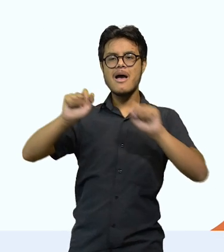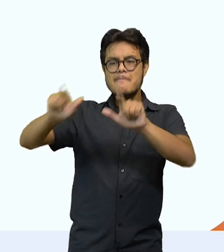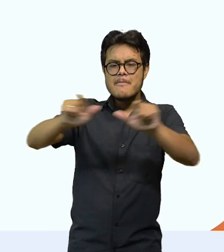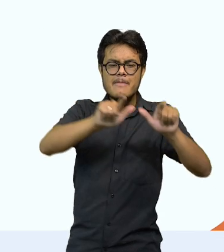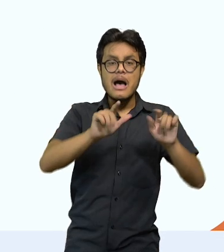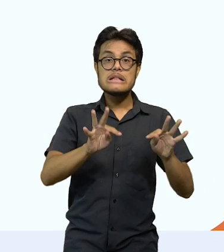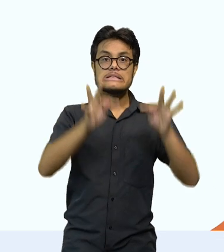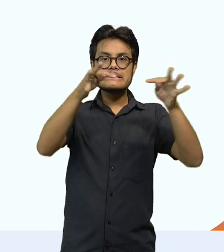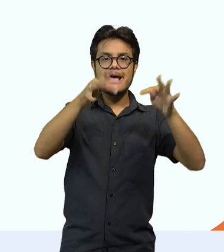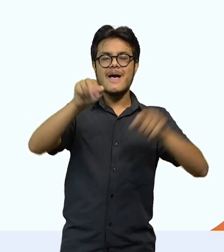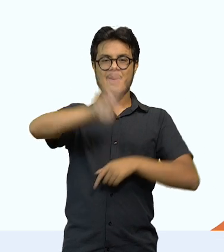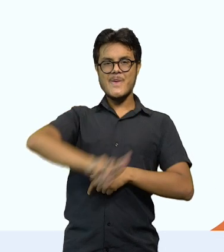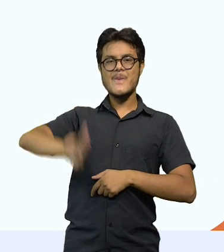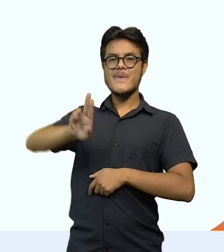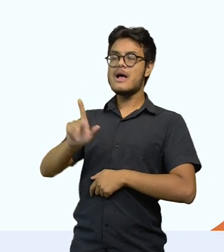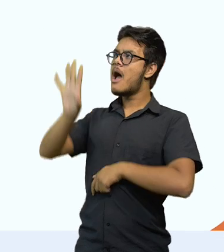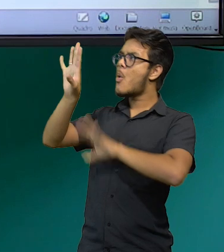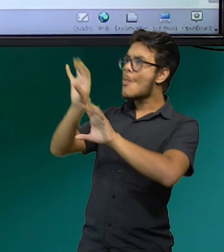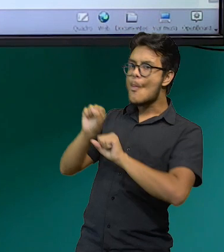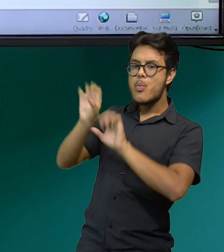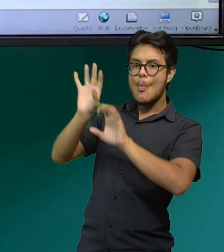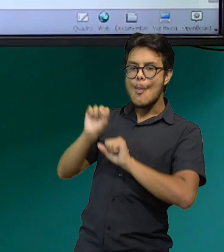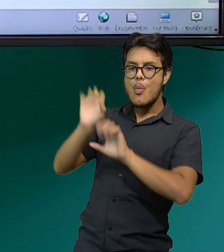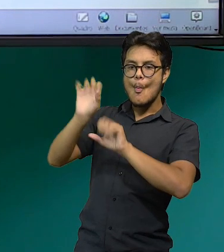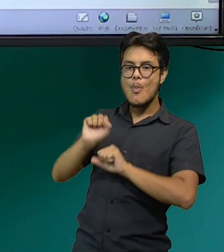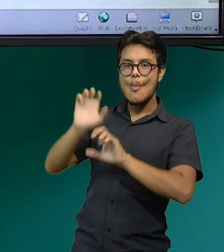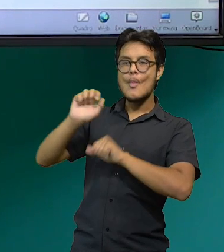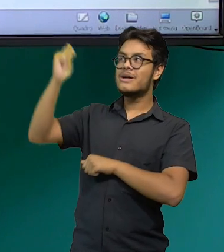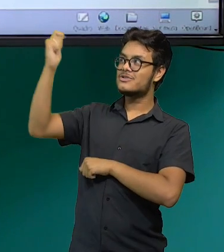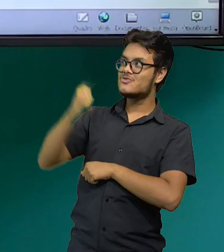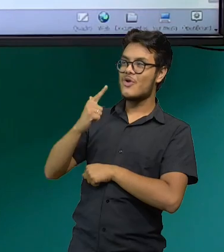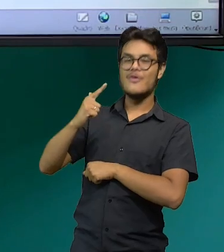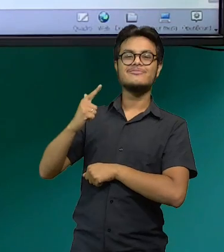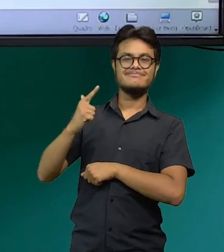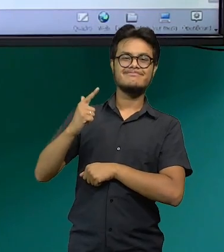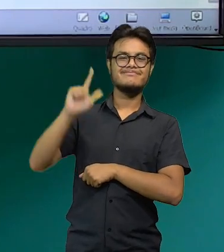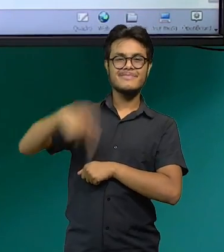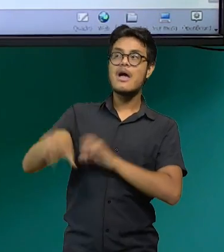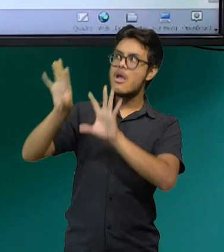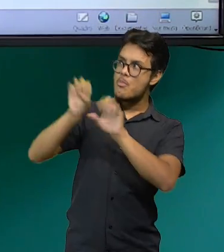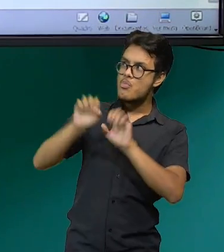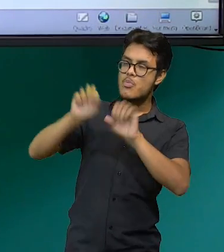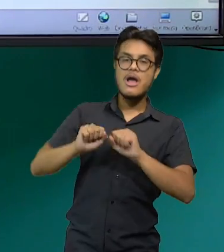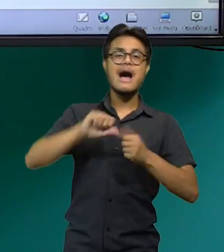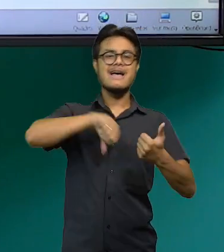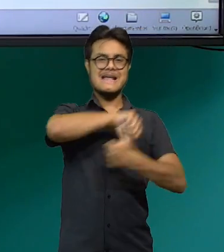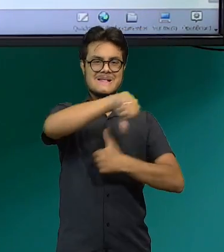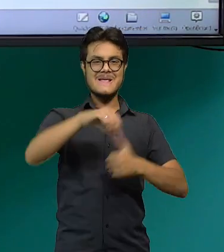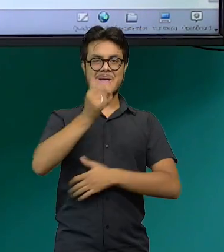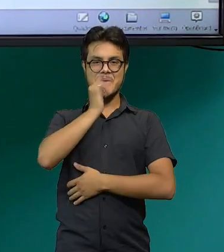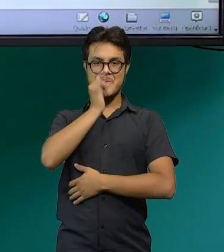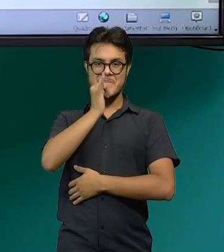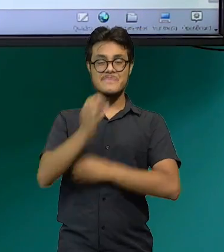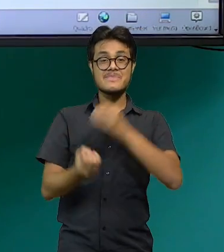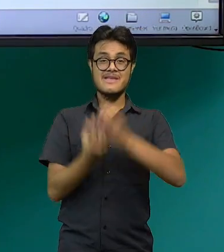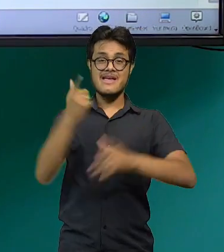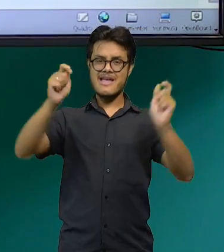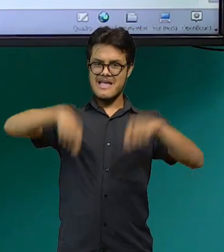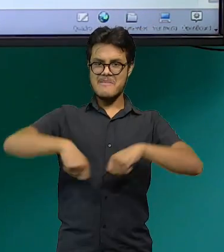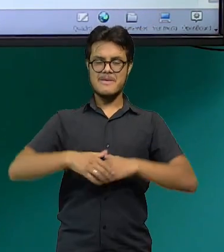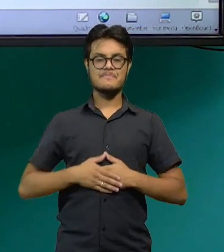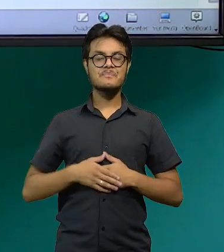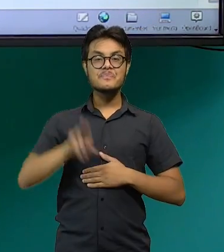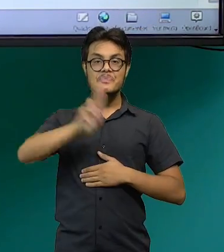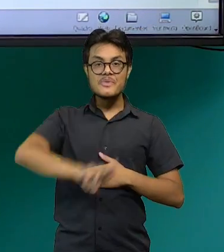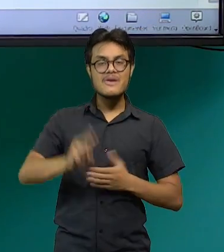A gente consegue produzir também, transformar a energia proveniente do sol em energia elétrica e isso também